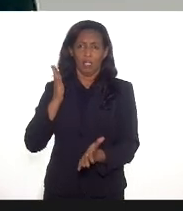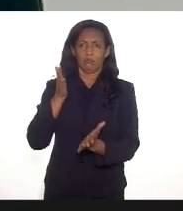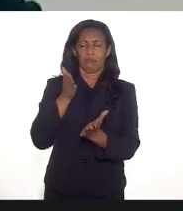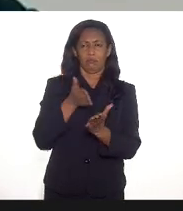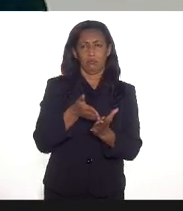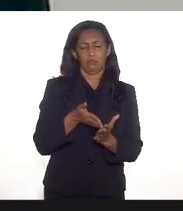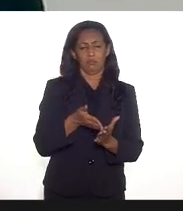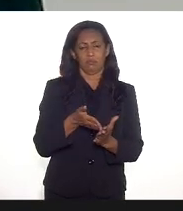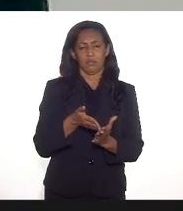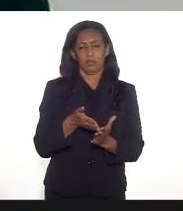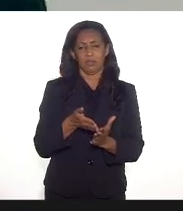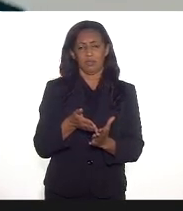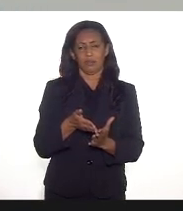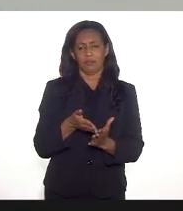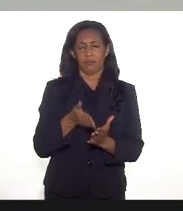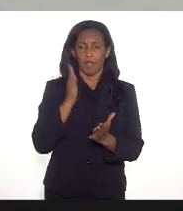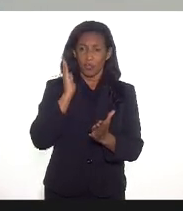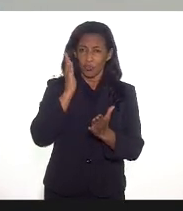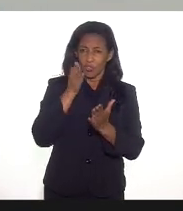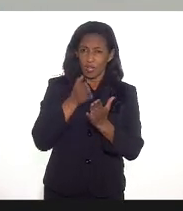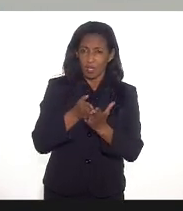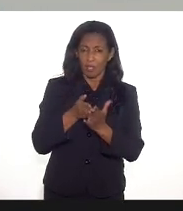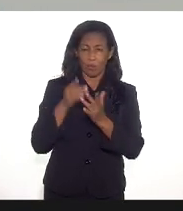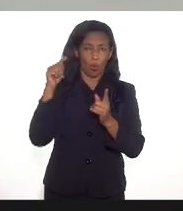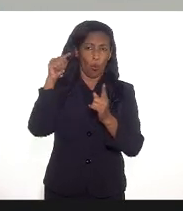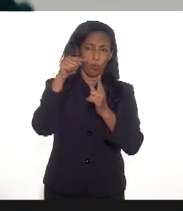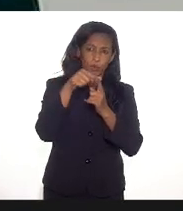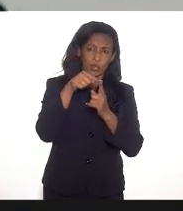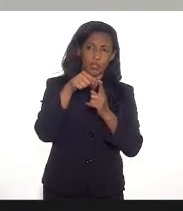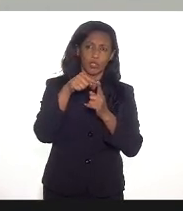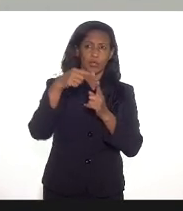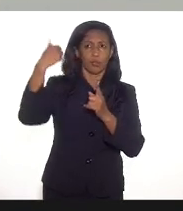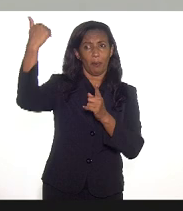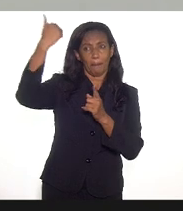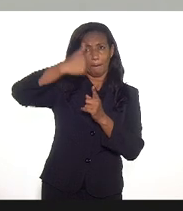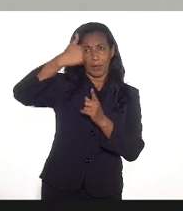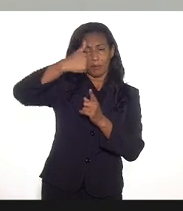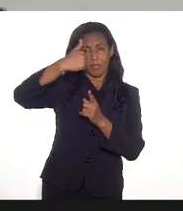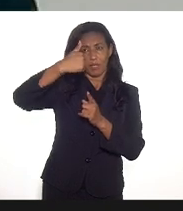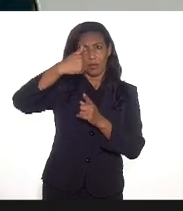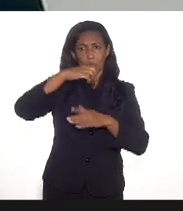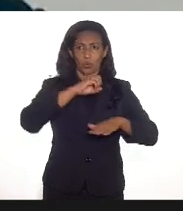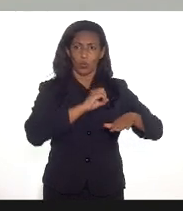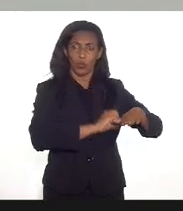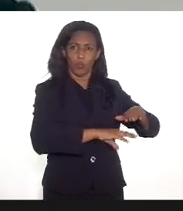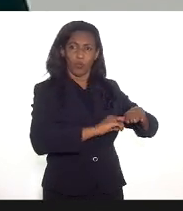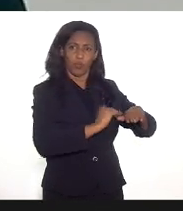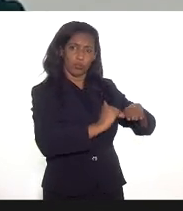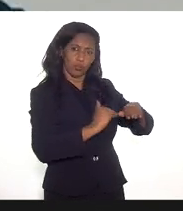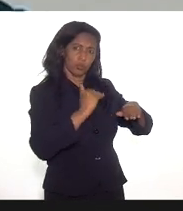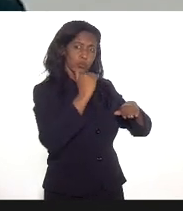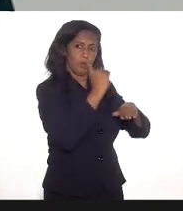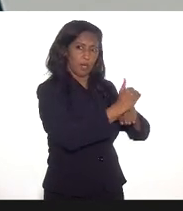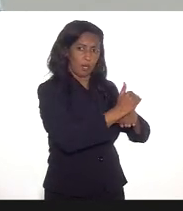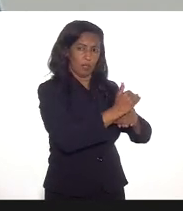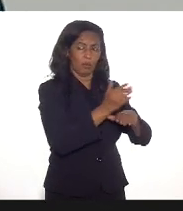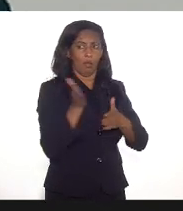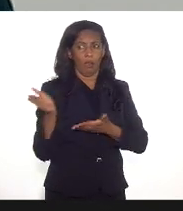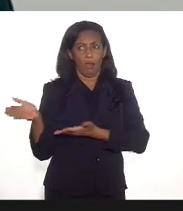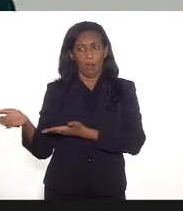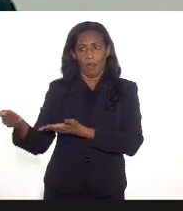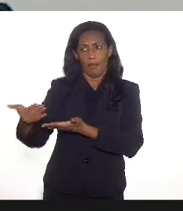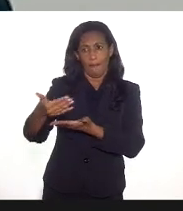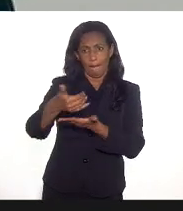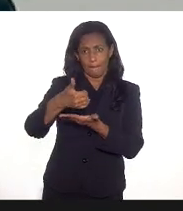diretamente ligadas ao que está no objetivo primeiro do Fundo Soberano, excedente arrecadado com a